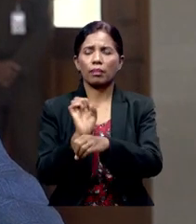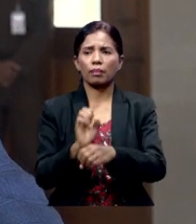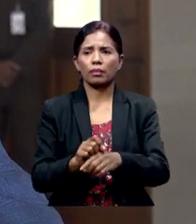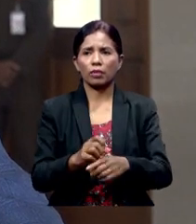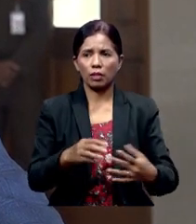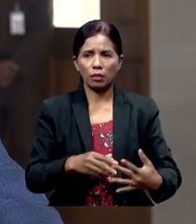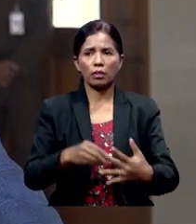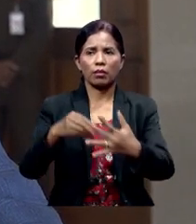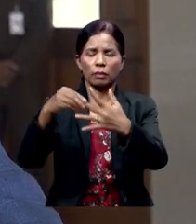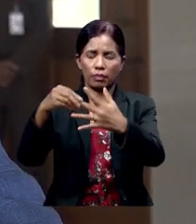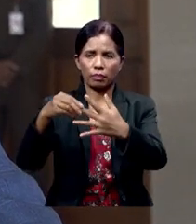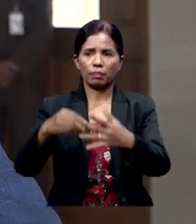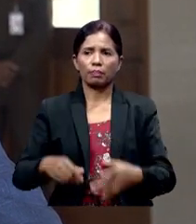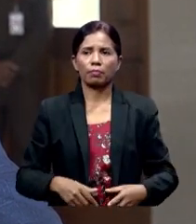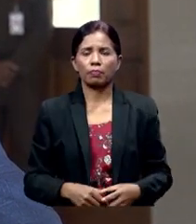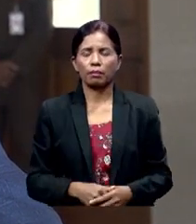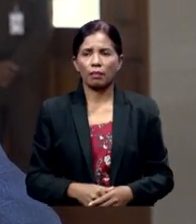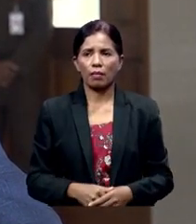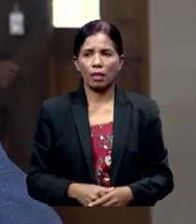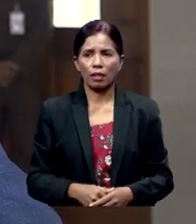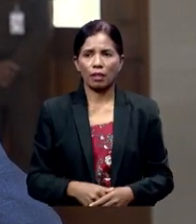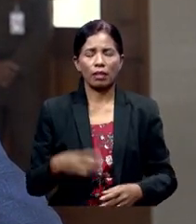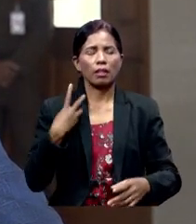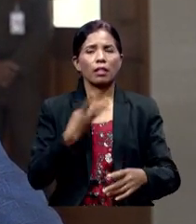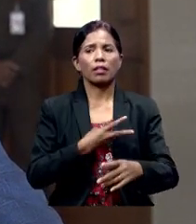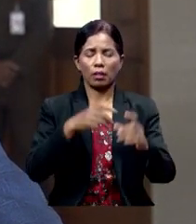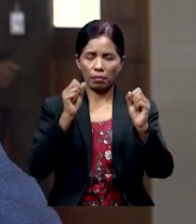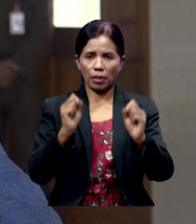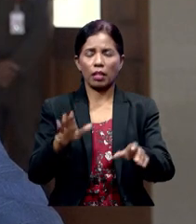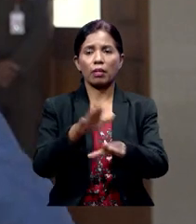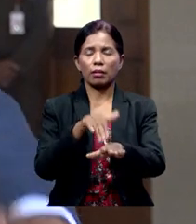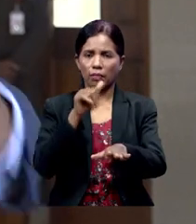único assunto. E oxalá que te conseguimos atrair,